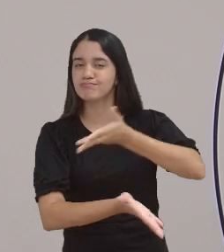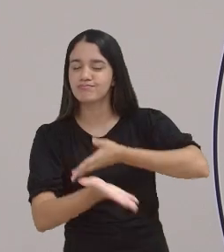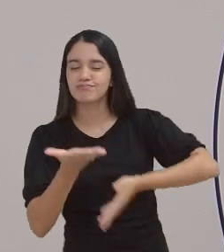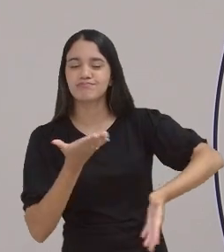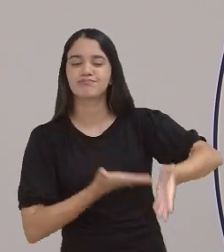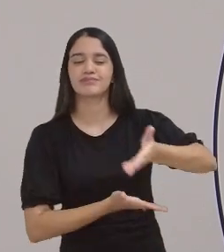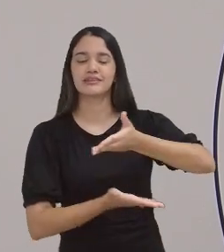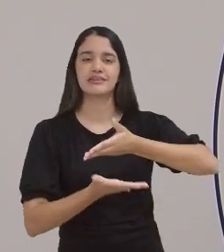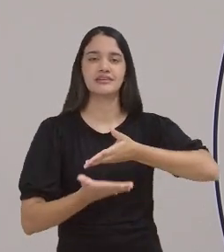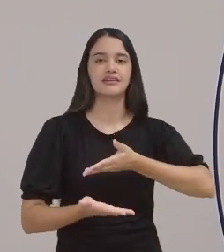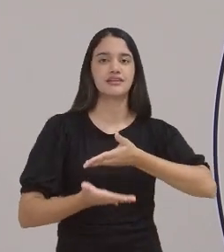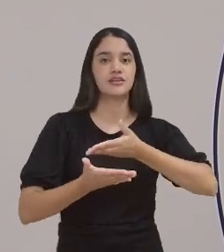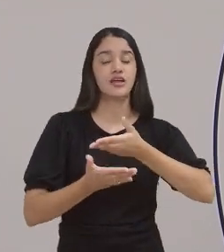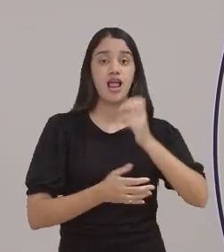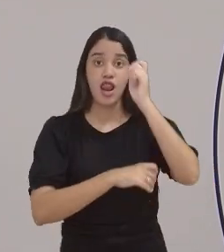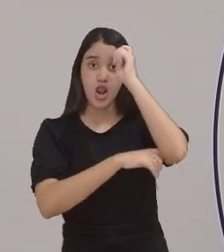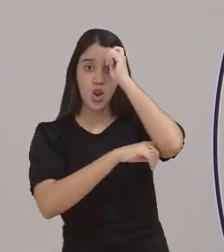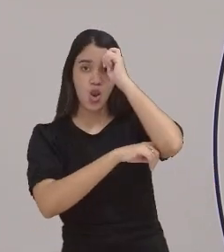estabeleça relações